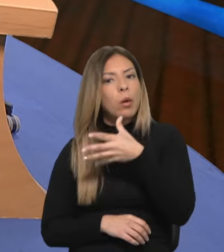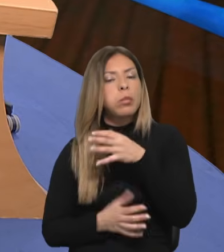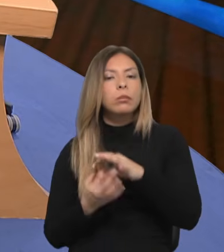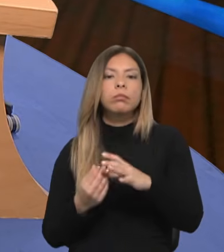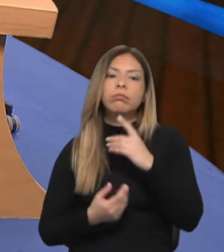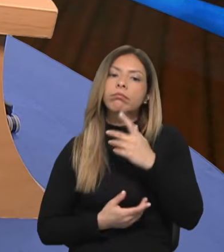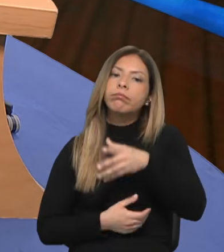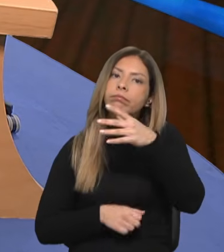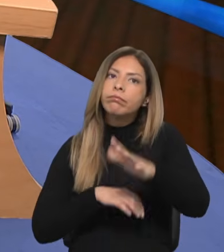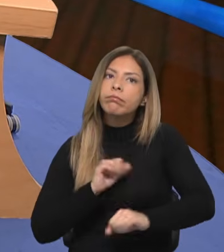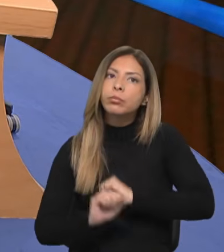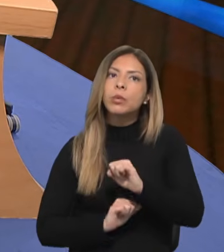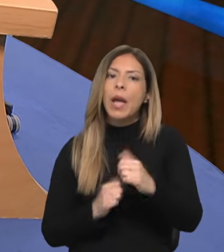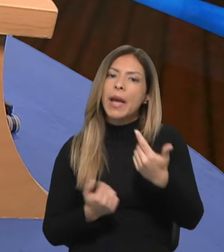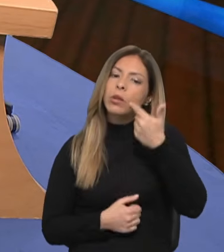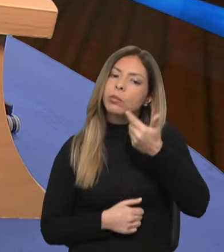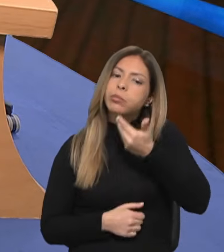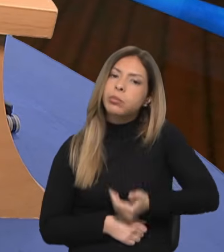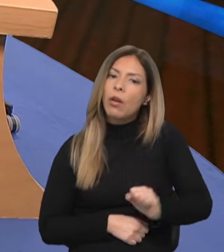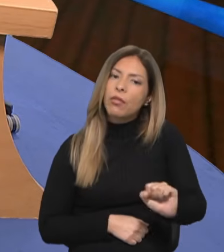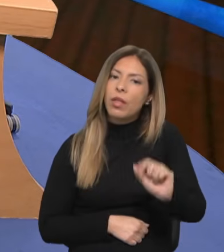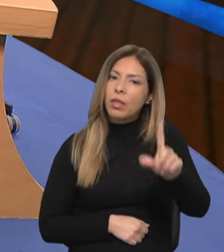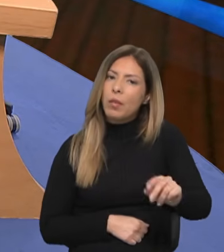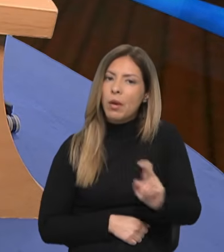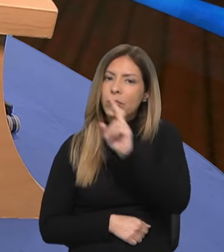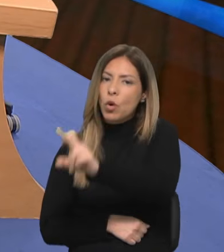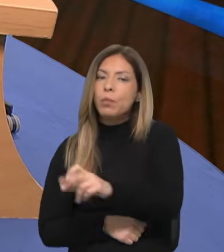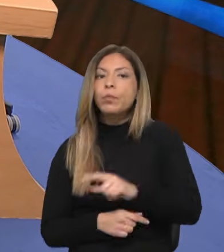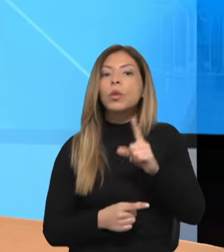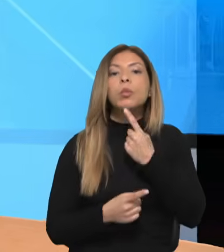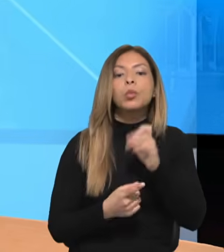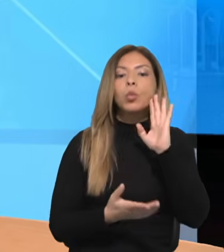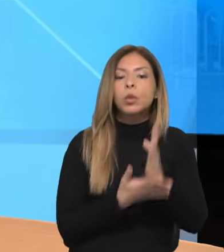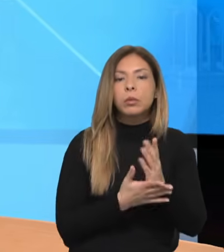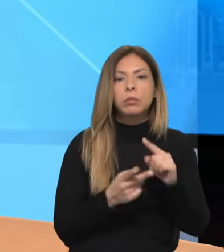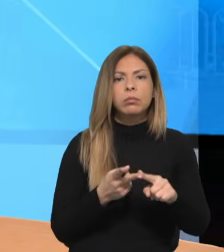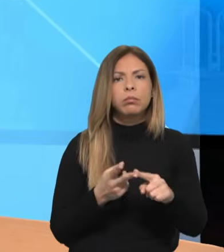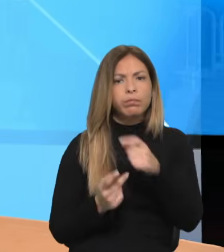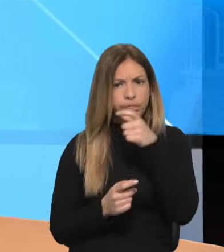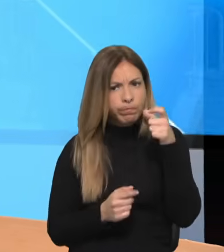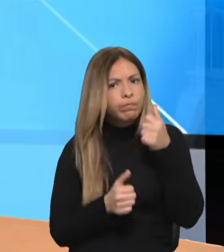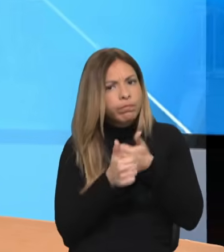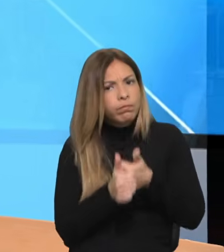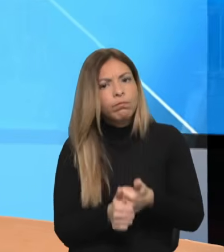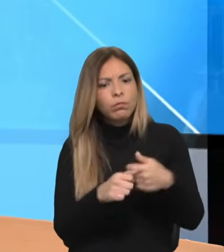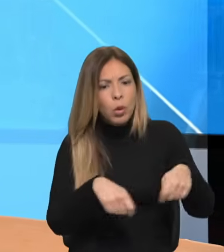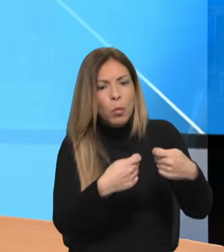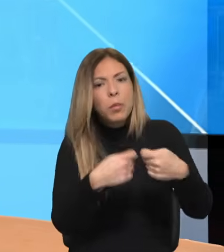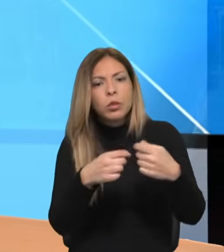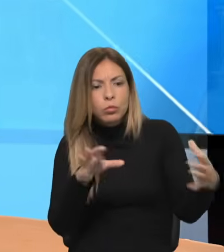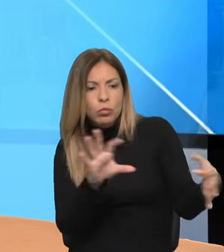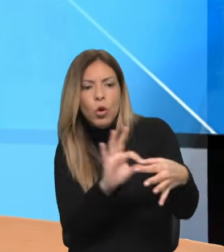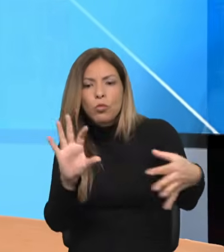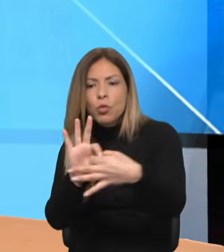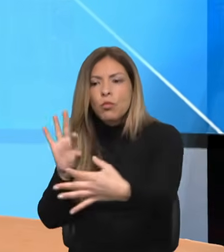uma coerência. É a experiência dele também, sim, não é? Exatamente. Uma última questão, será desta que vamos ter compromissos de facto interpartidários para resolver problemas